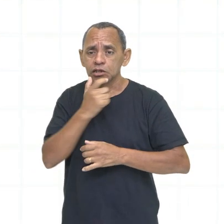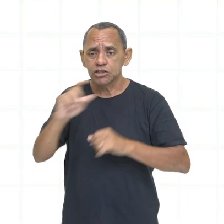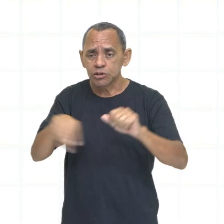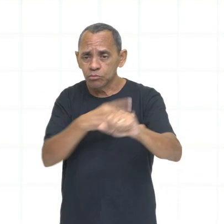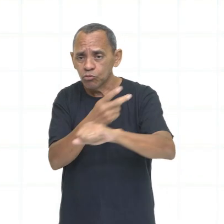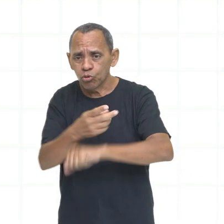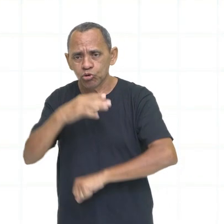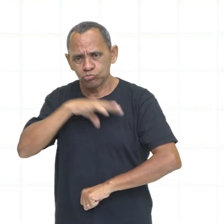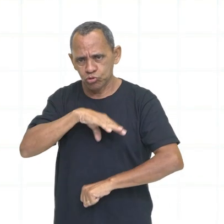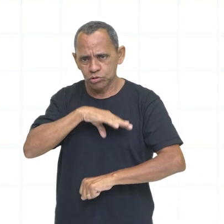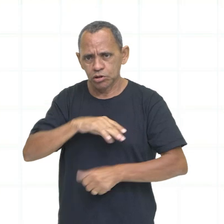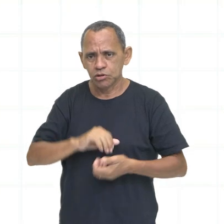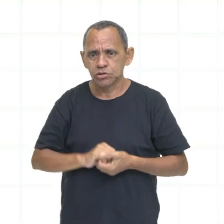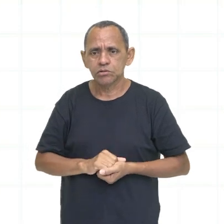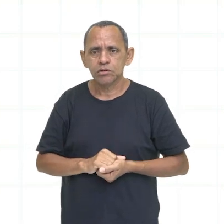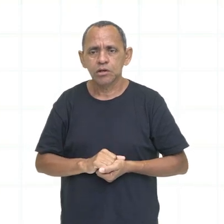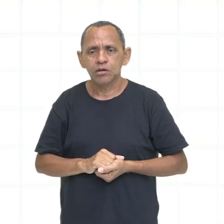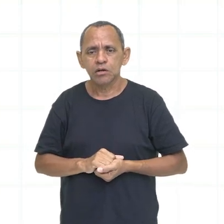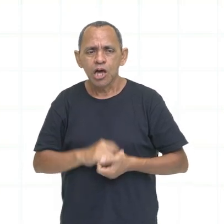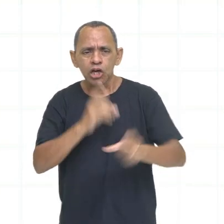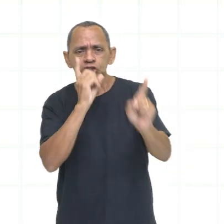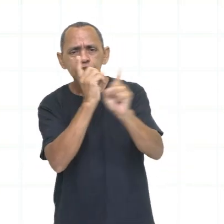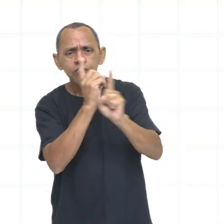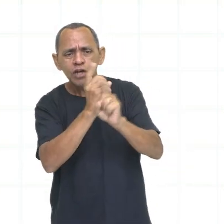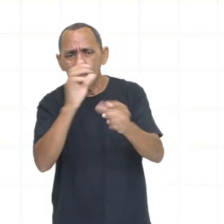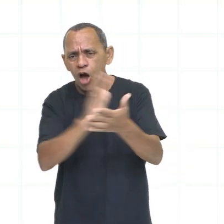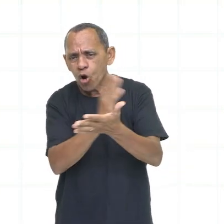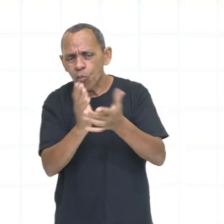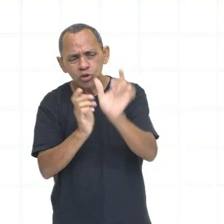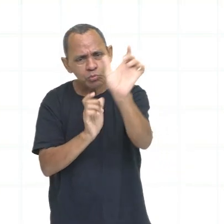alguns elementos que são importantes, né, que são as palavras aí